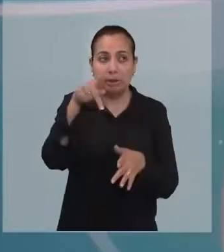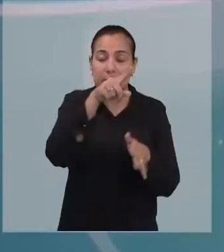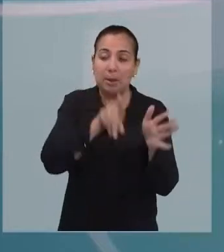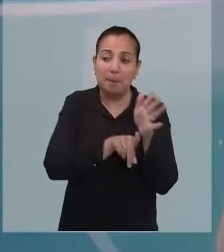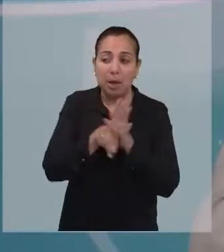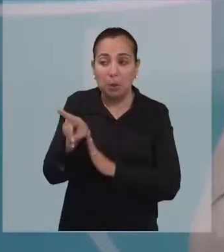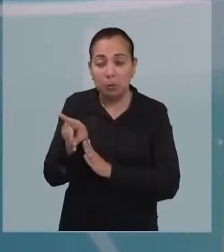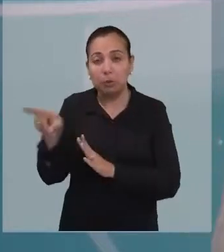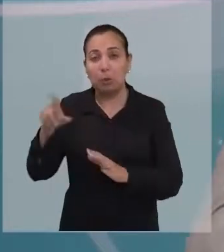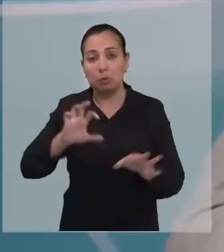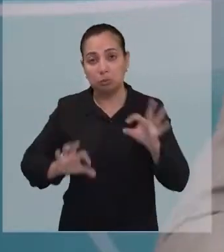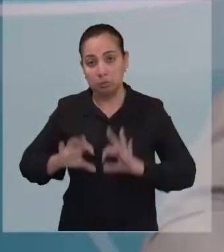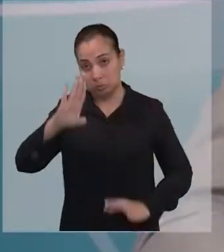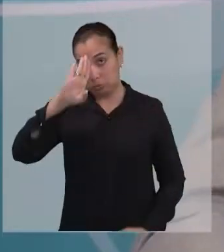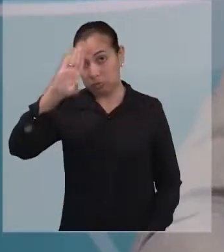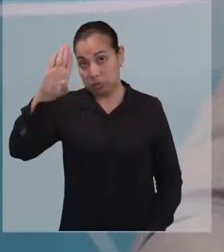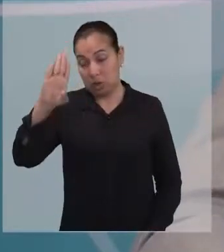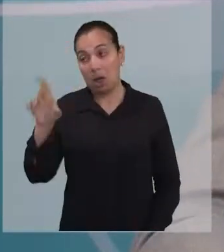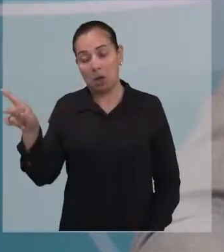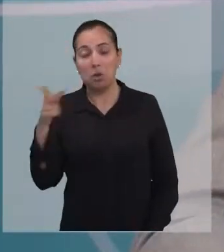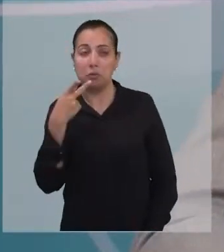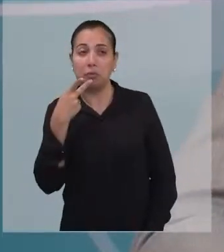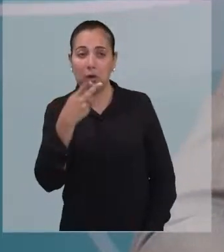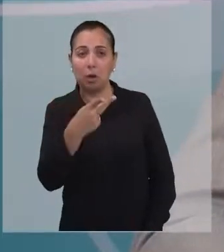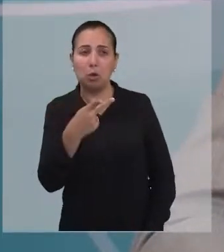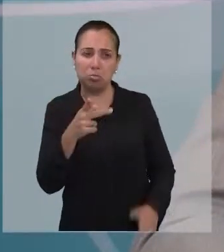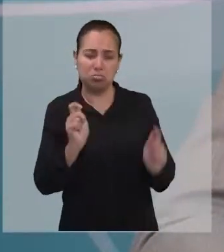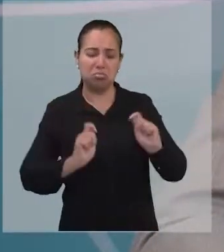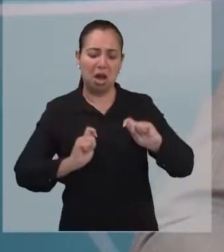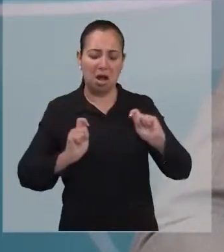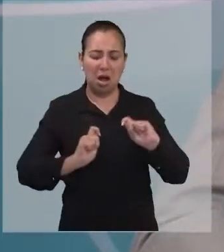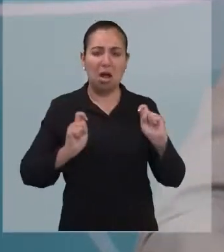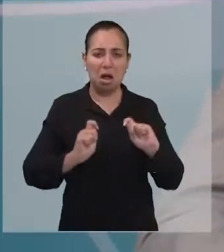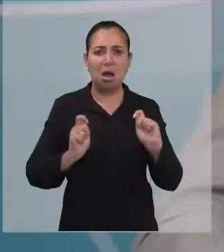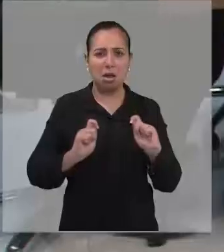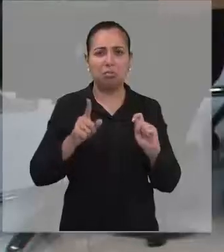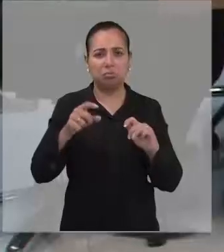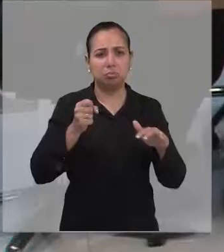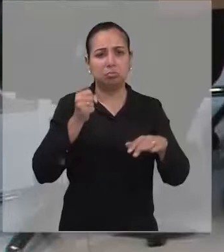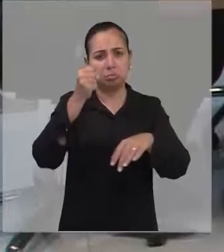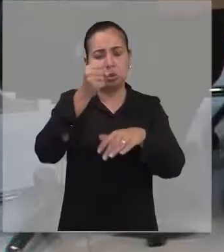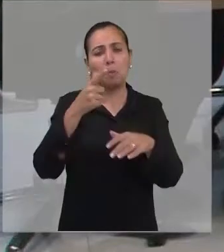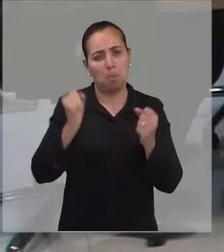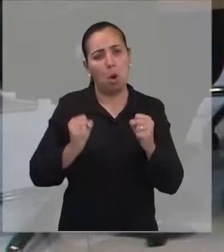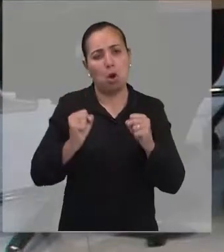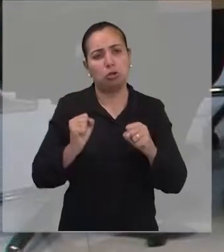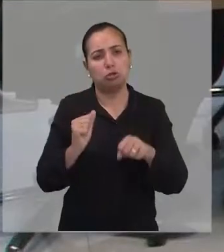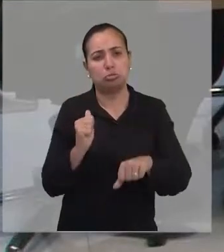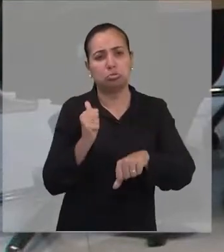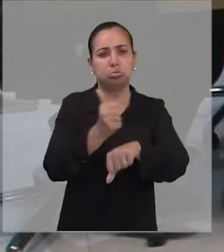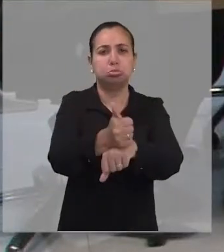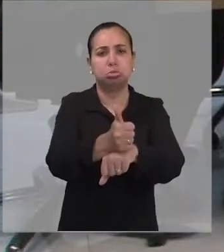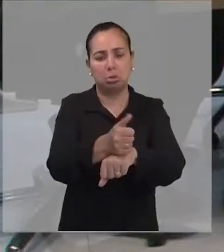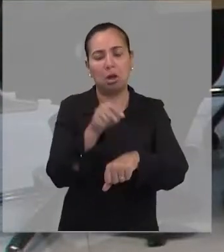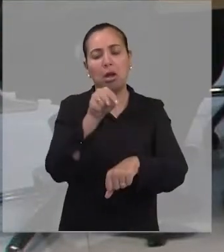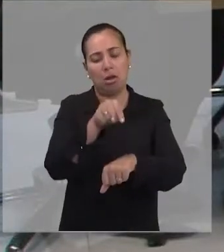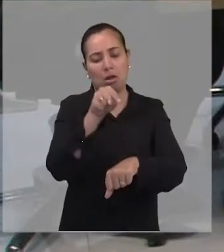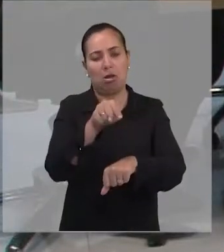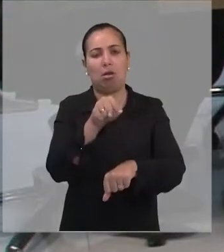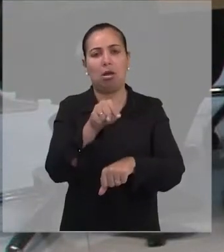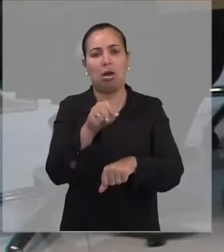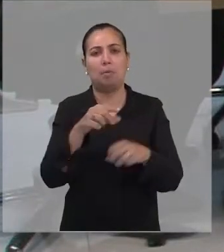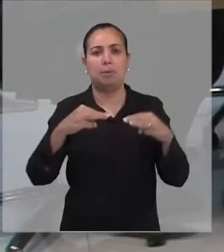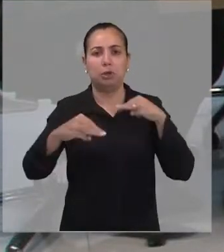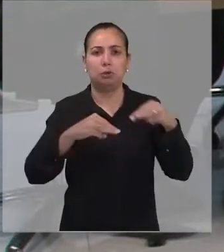e alguém deu algum parecer jurídico lá, dizendo que era possível um general assumir um cargo de ministro. Sem ter que deixar... Talvez isso ainda vá